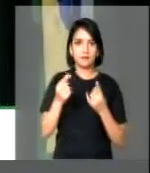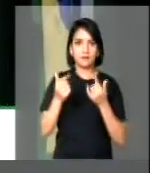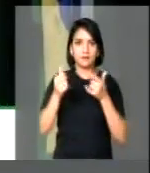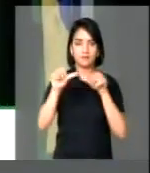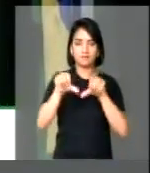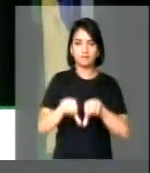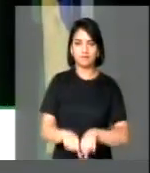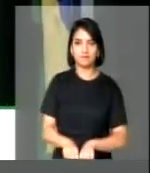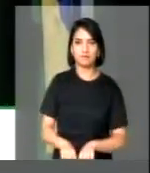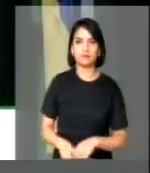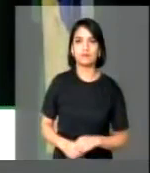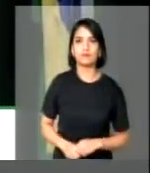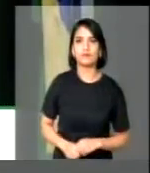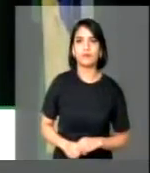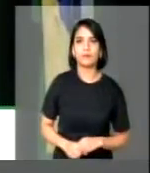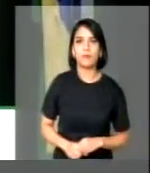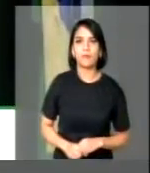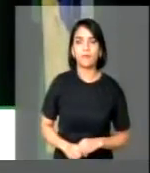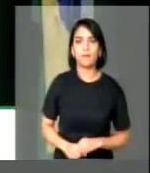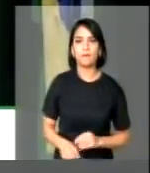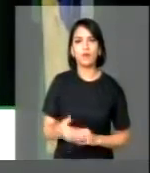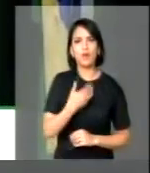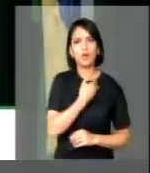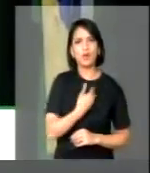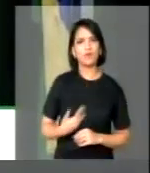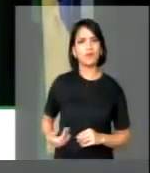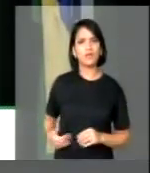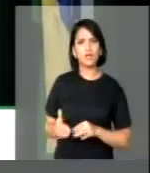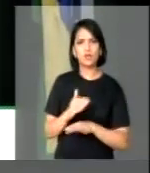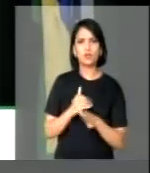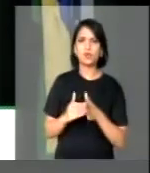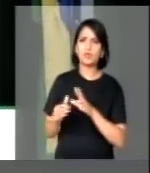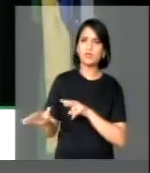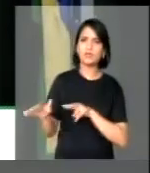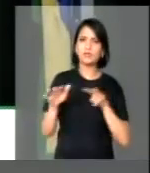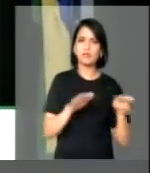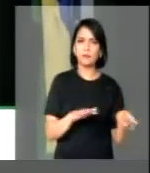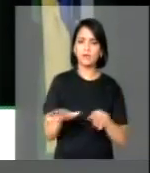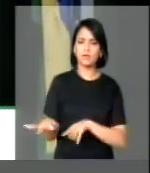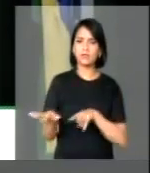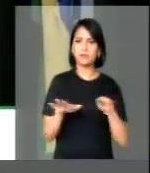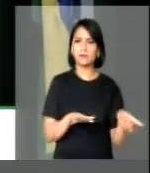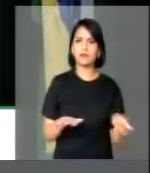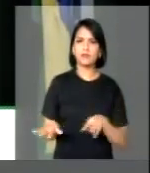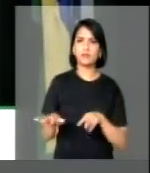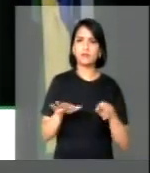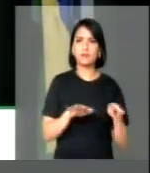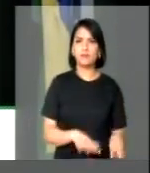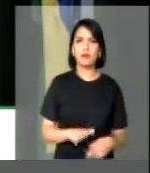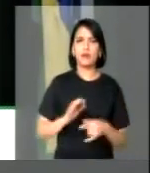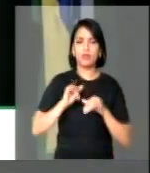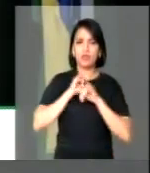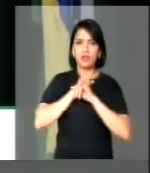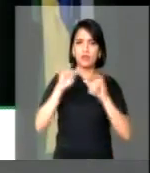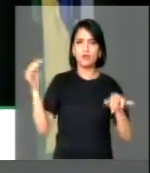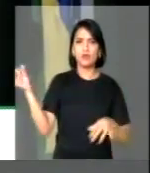Aliás, o governador toda semana traz a notícia de um novo empréstimo.